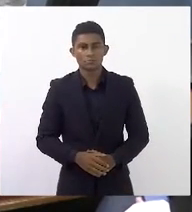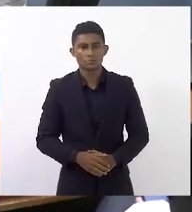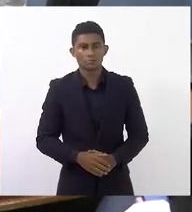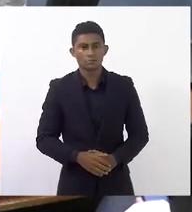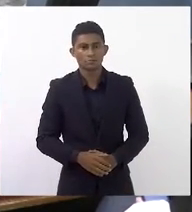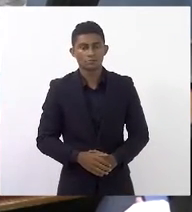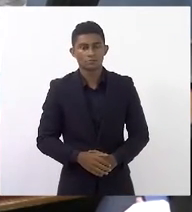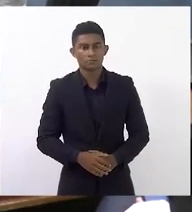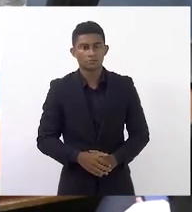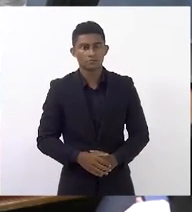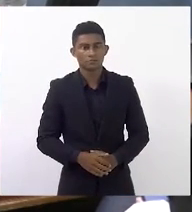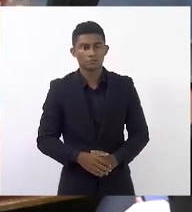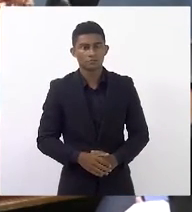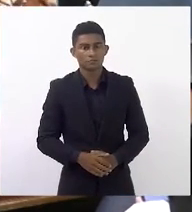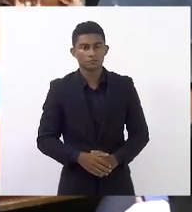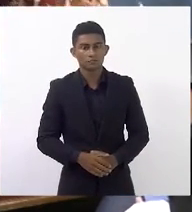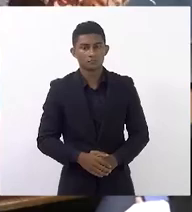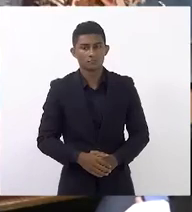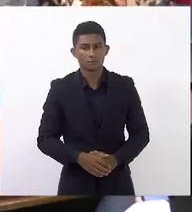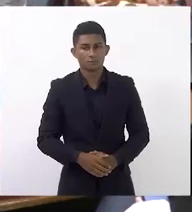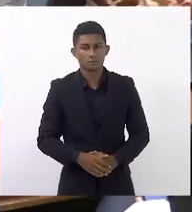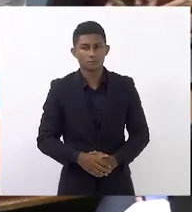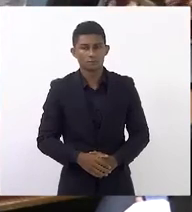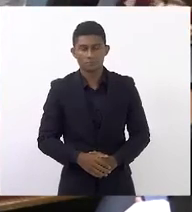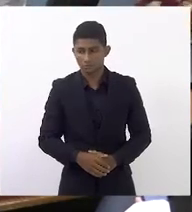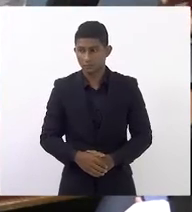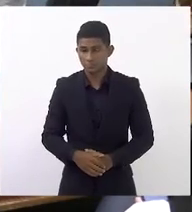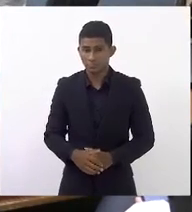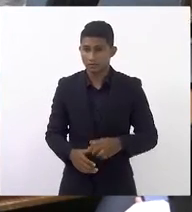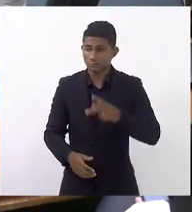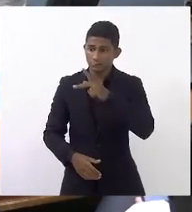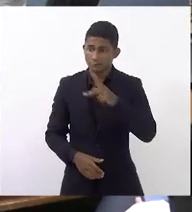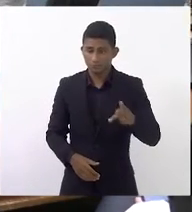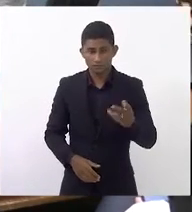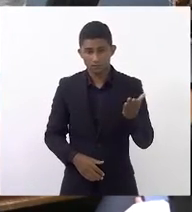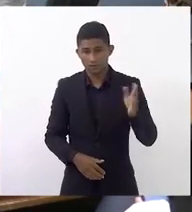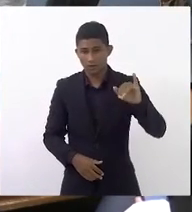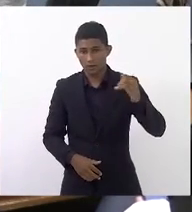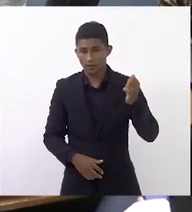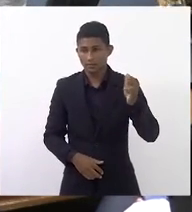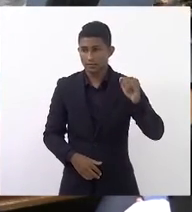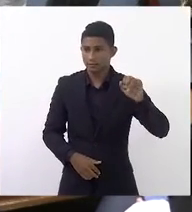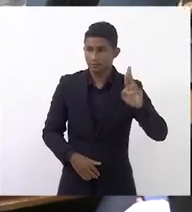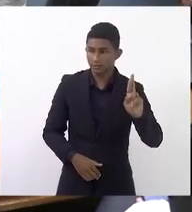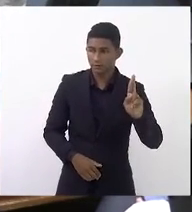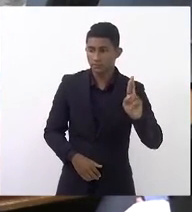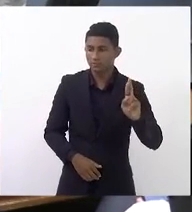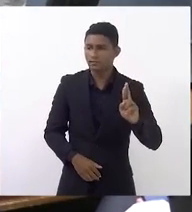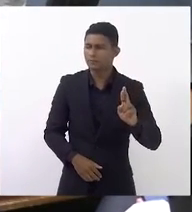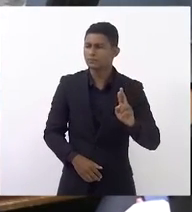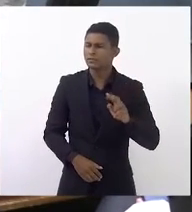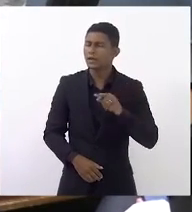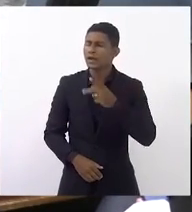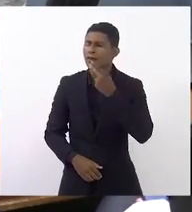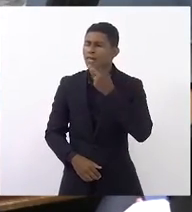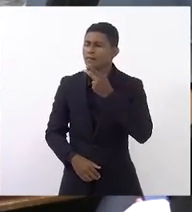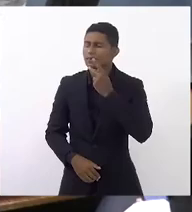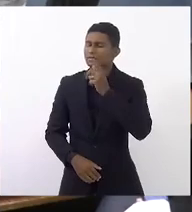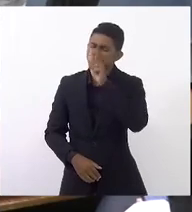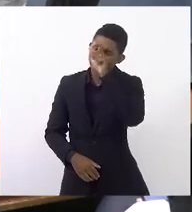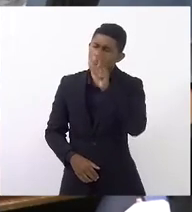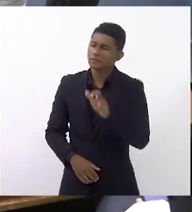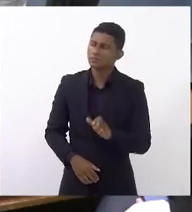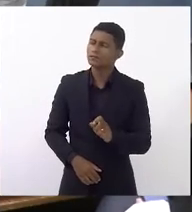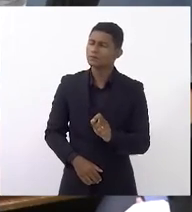Presidente Márcio Pacheco. O presidente é o deputado Jair Bittencourt. Não sei, Jair, quem é. Quem está falando aqui? Não sei.